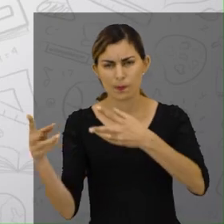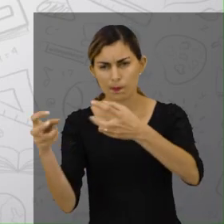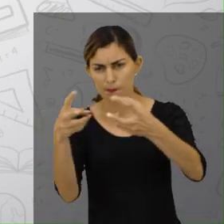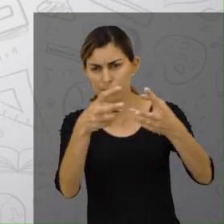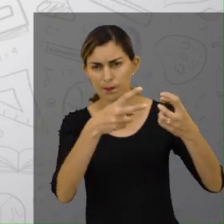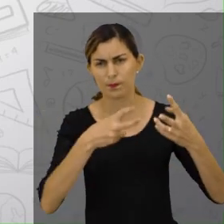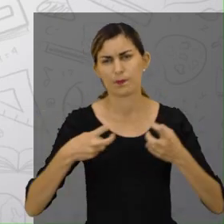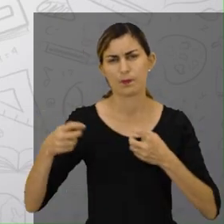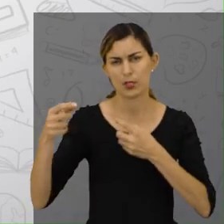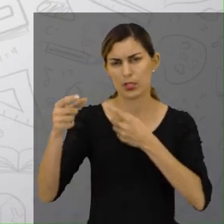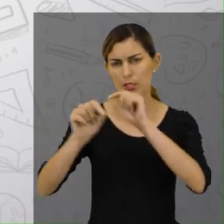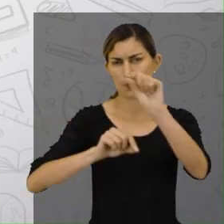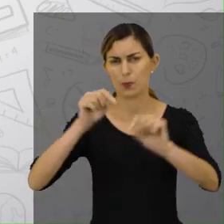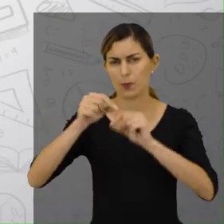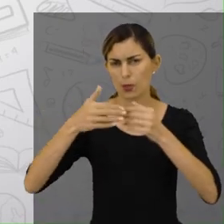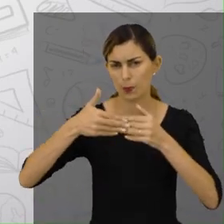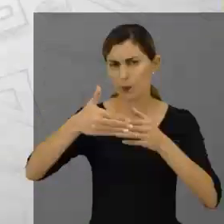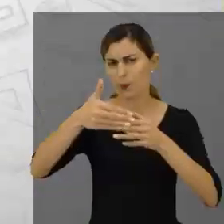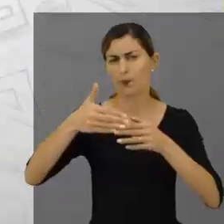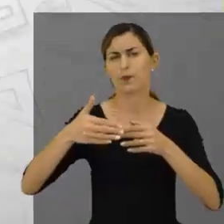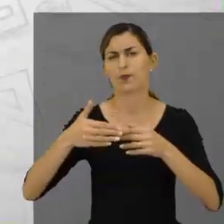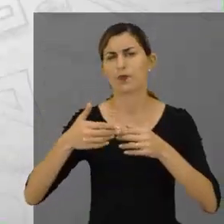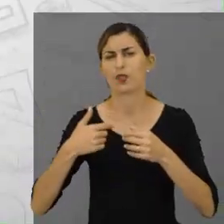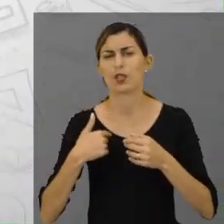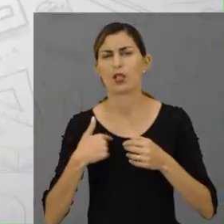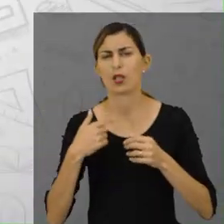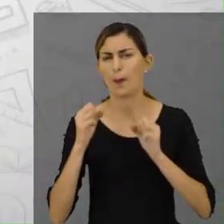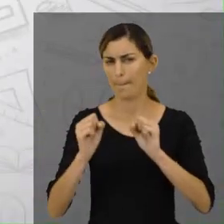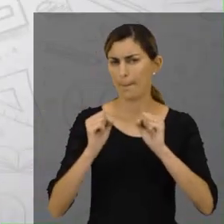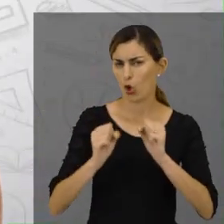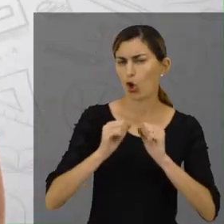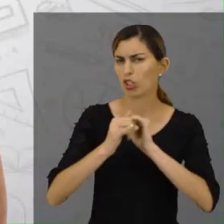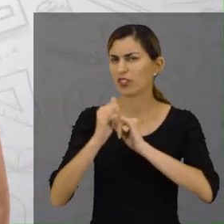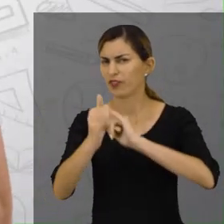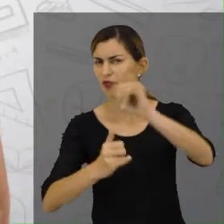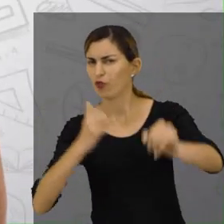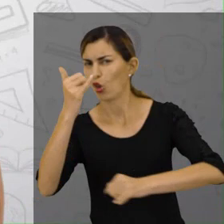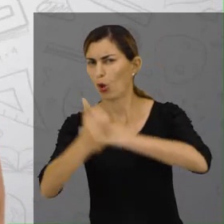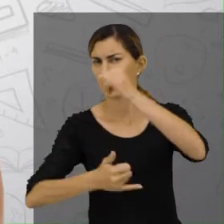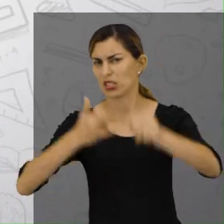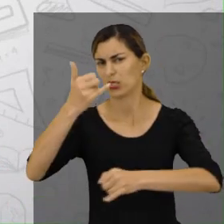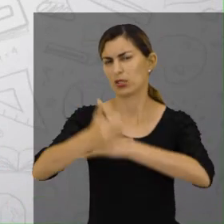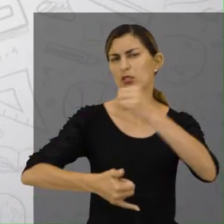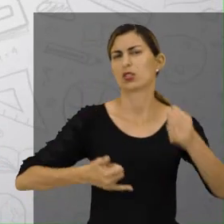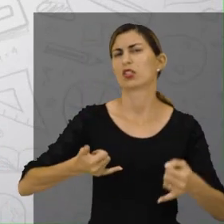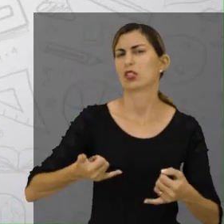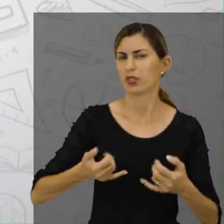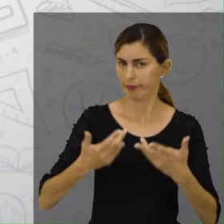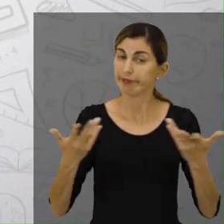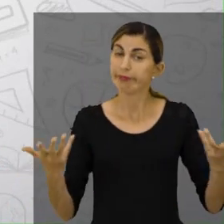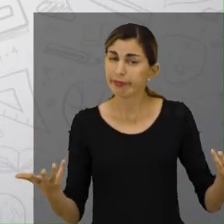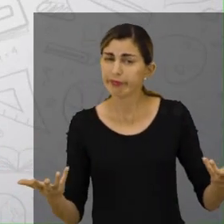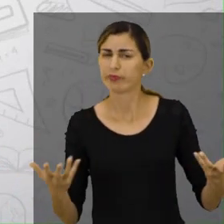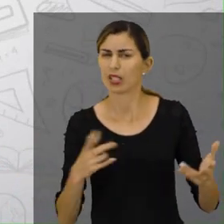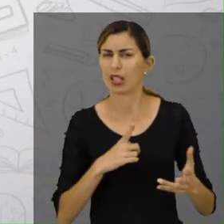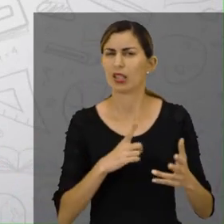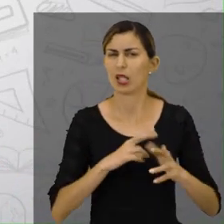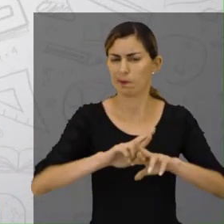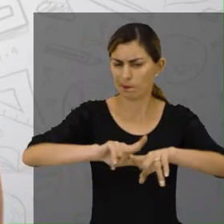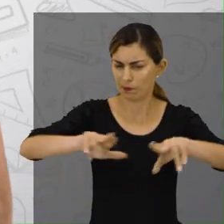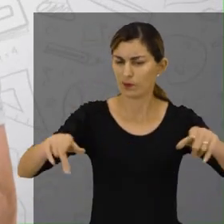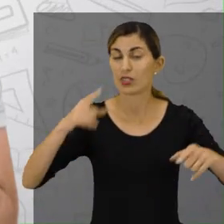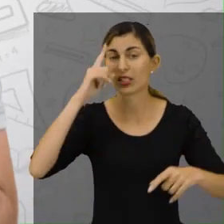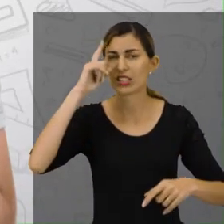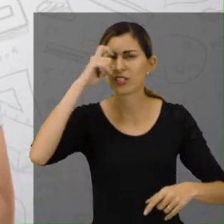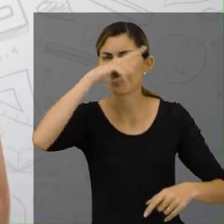Você percebeu que, no primeiro momento, pode ser muita informação, né? Existe